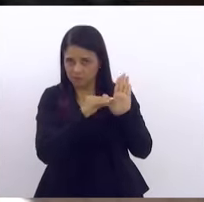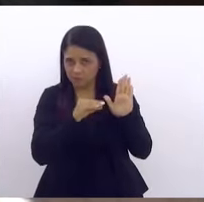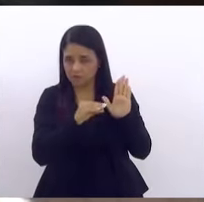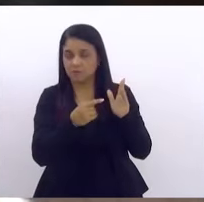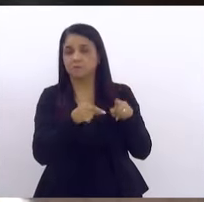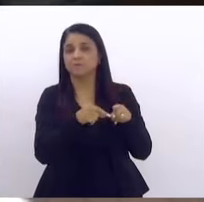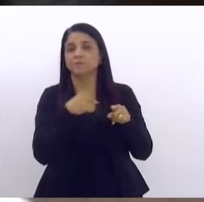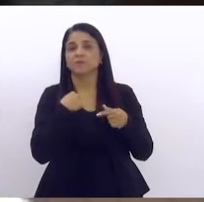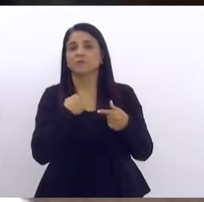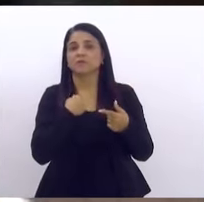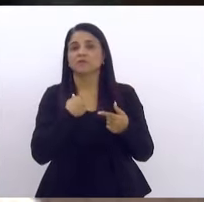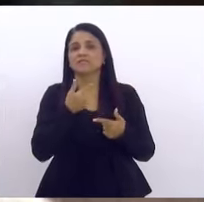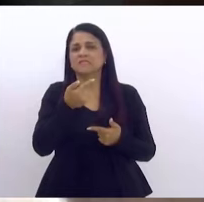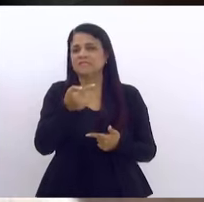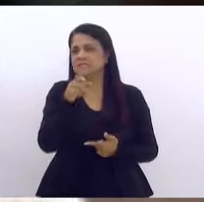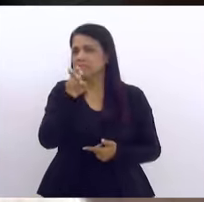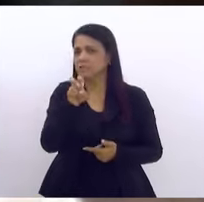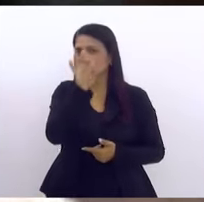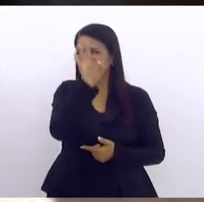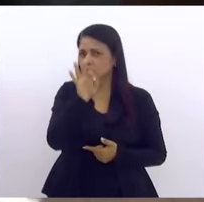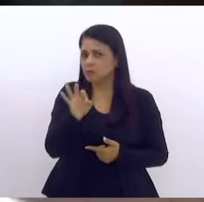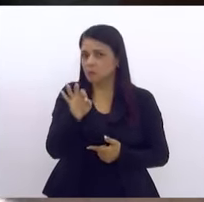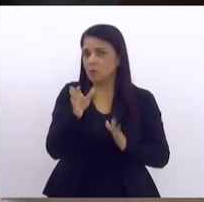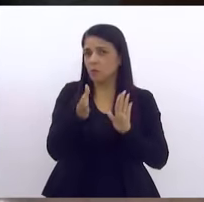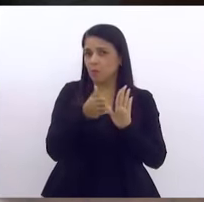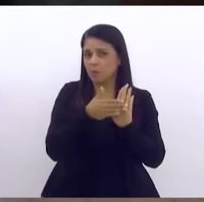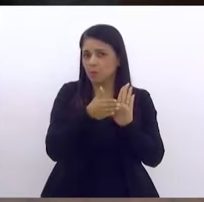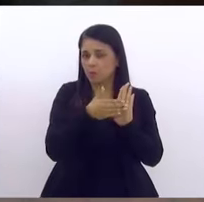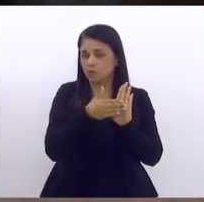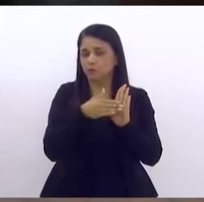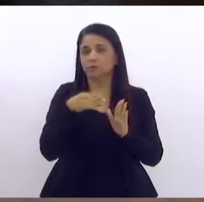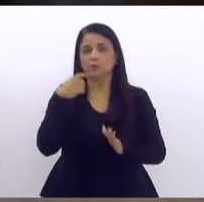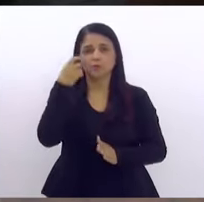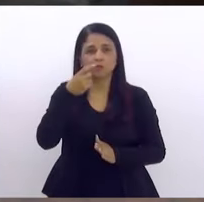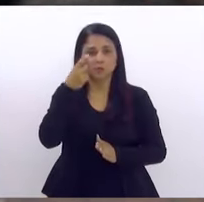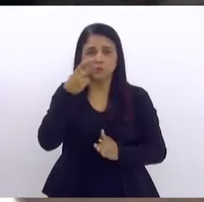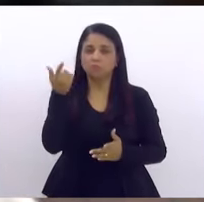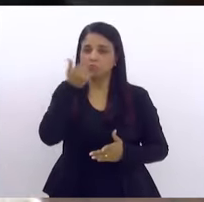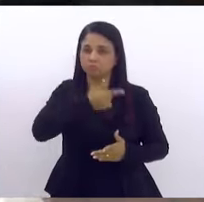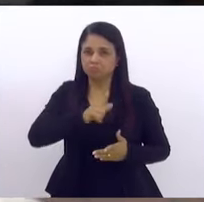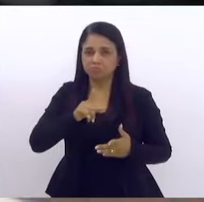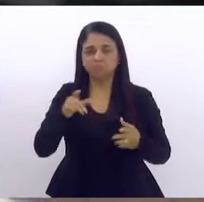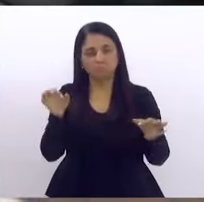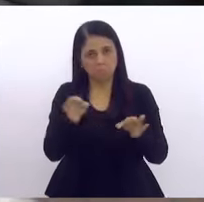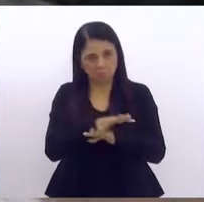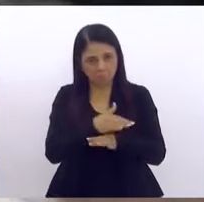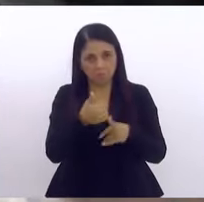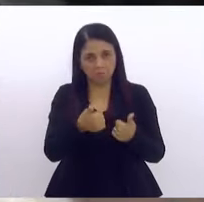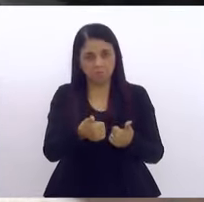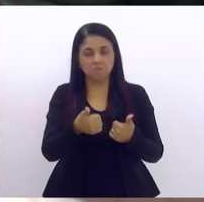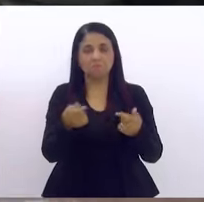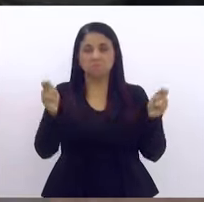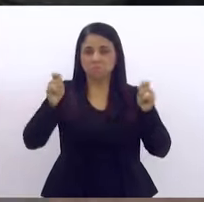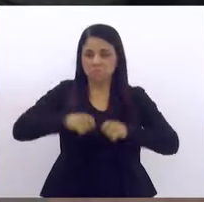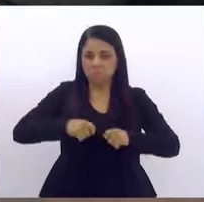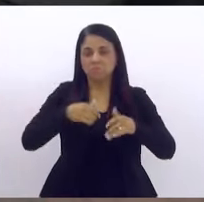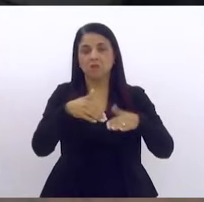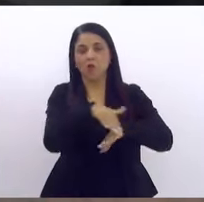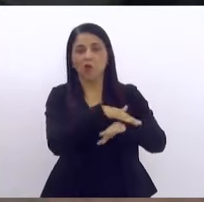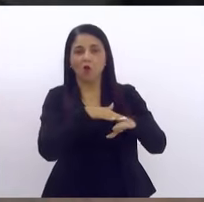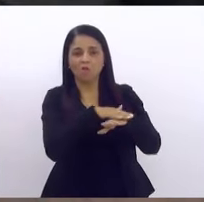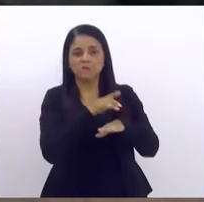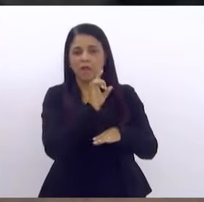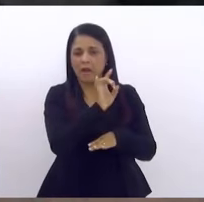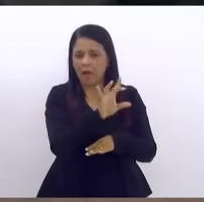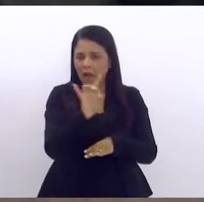que 75% daquilo que foi proposto pelos deputados está atendido. Tive a possibilidade de conversar com um